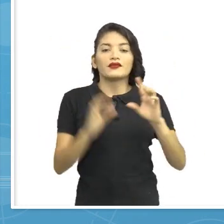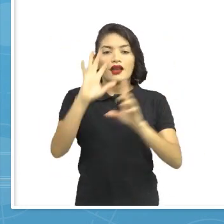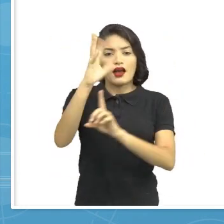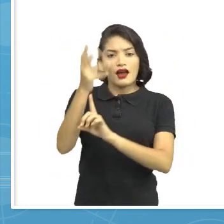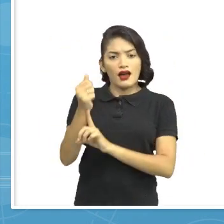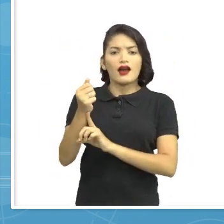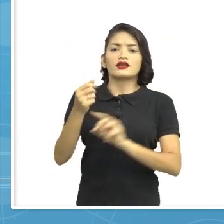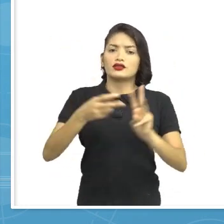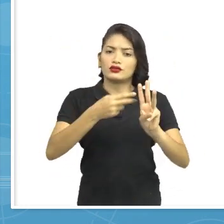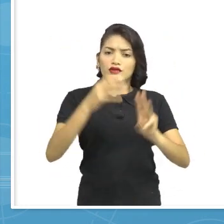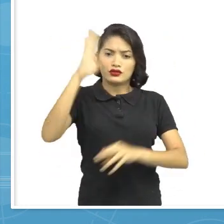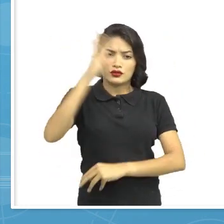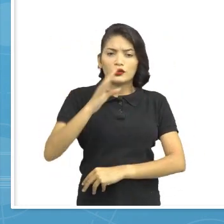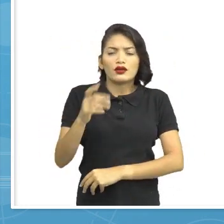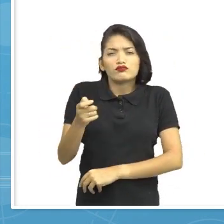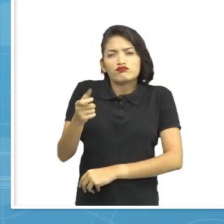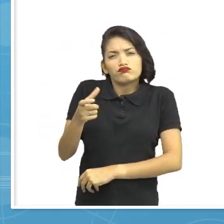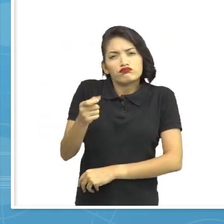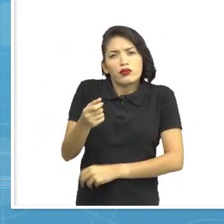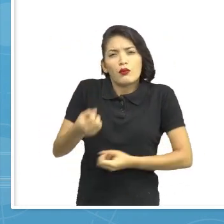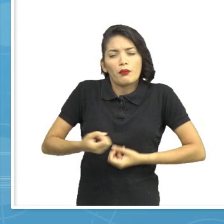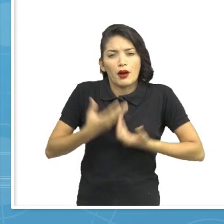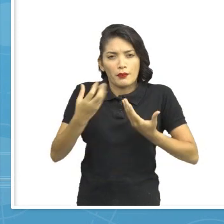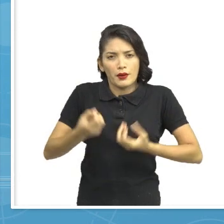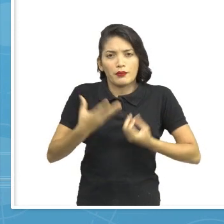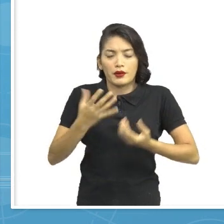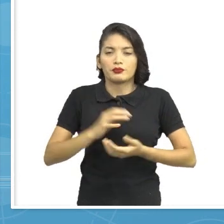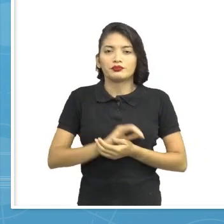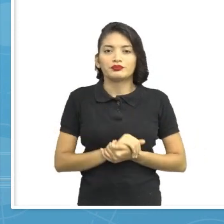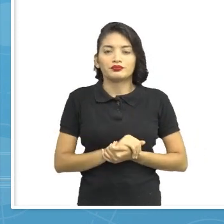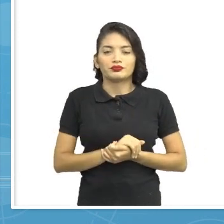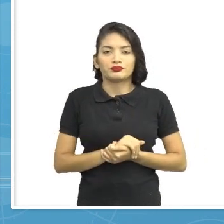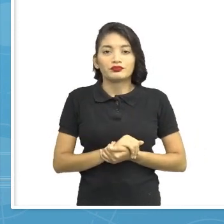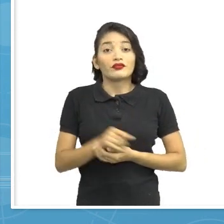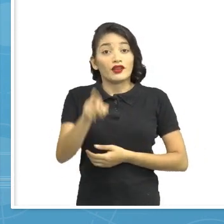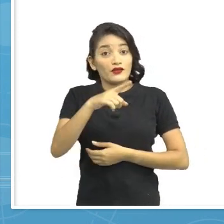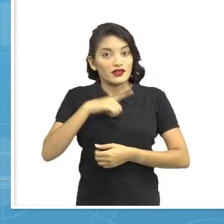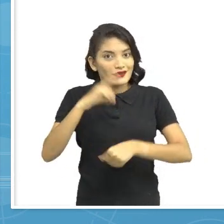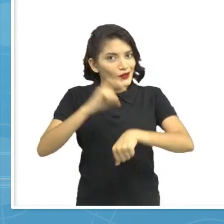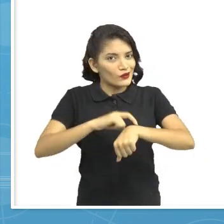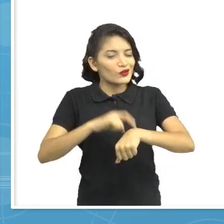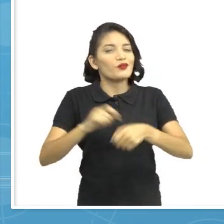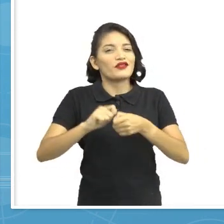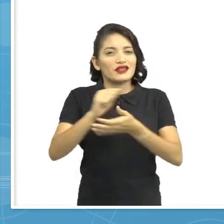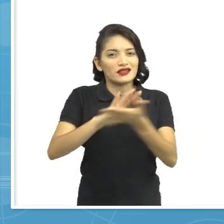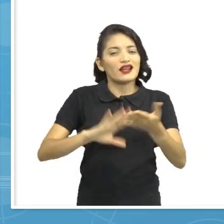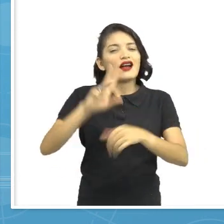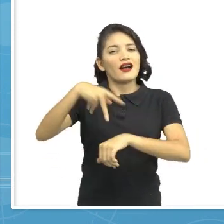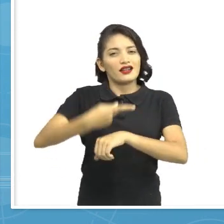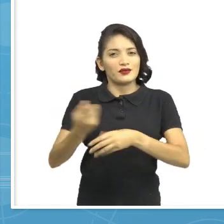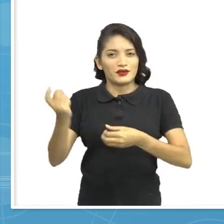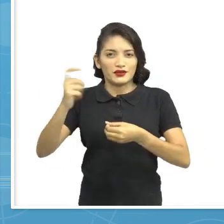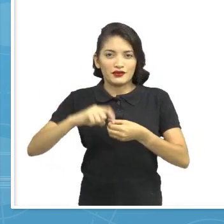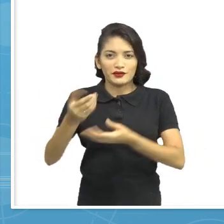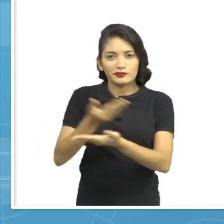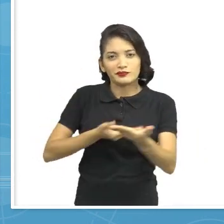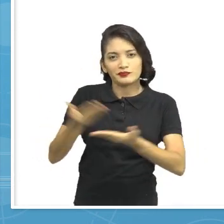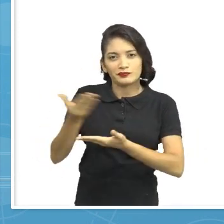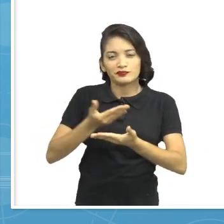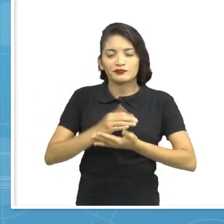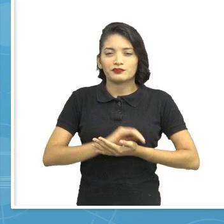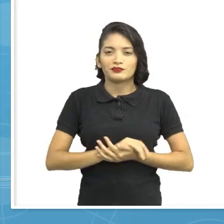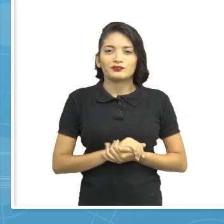índios brasileiros era pouco expressiva. Então, vocês vão ter um tempo para realizar a atividade. Daqui a pouco a gente volta para interagir.